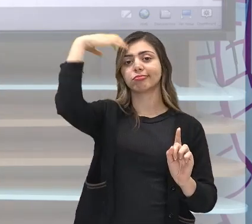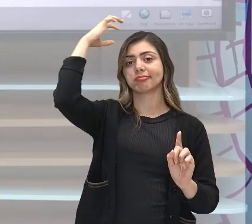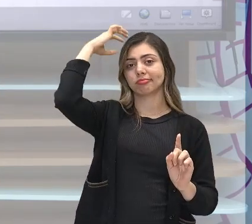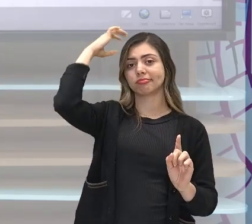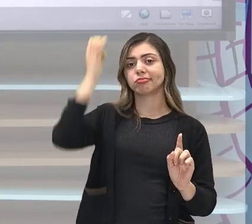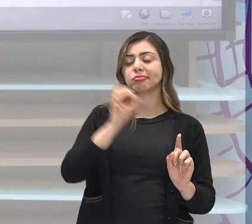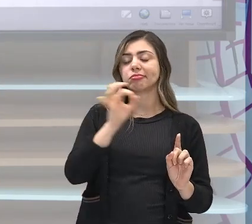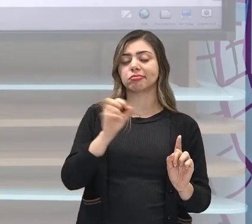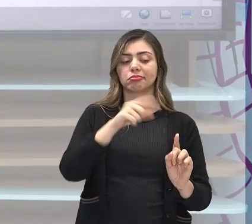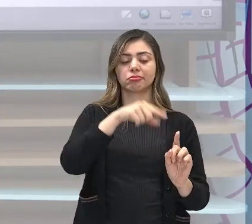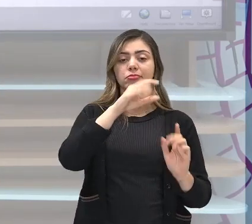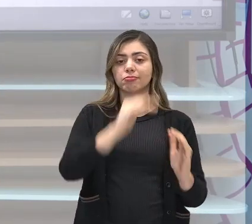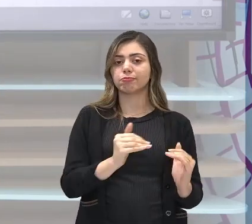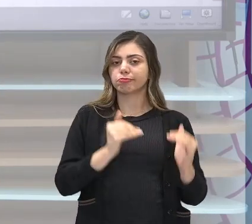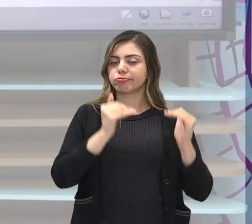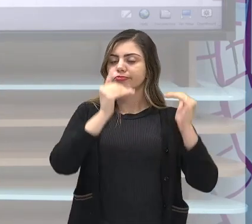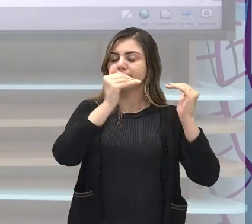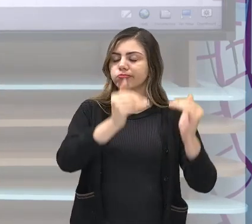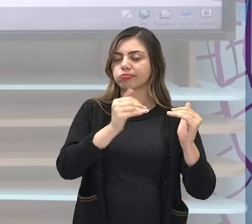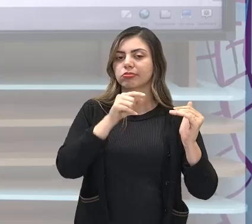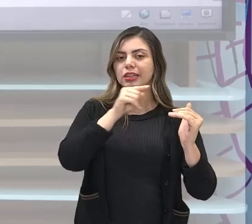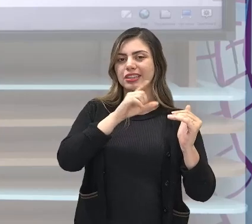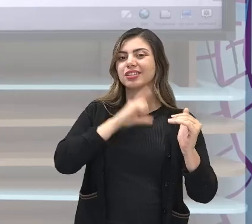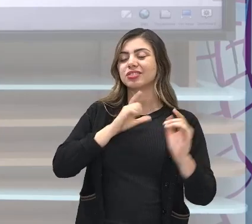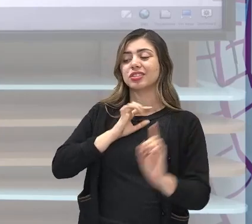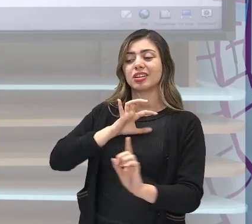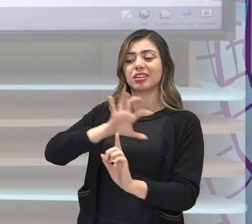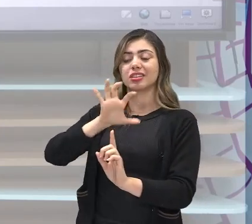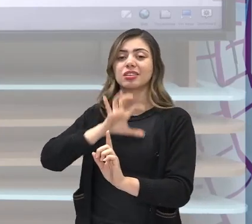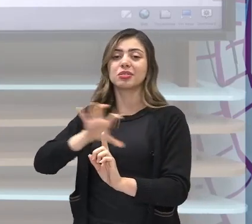O absoluto, que intervia